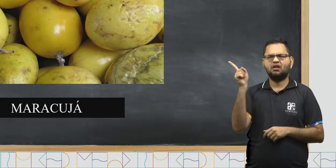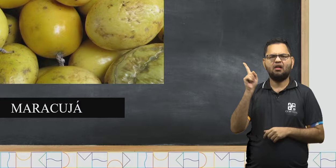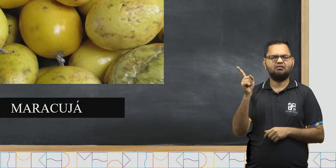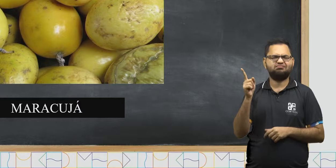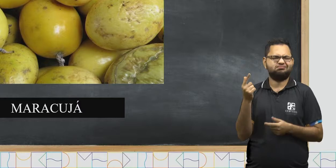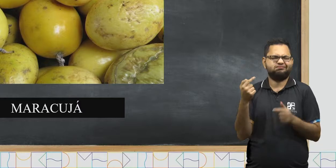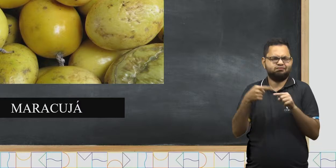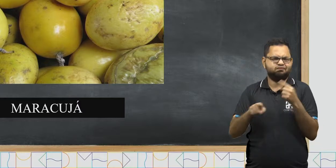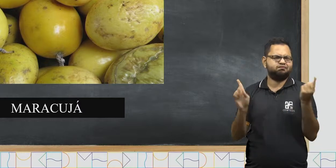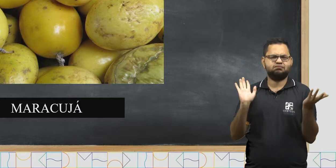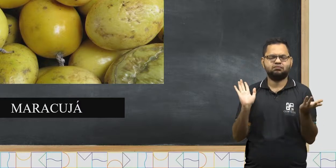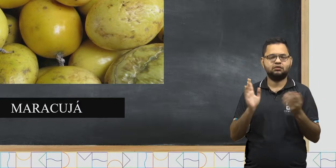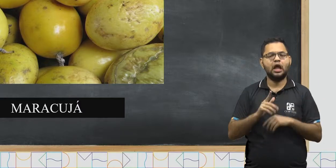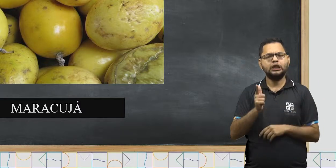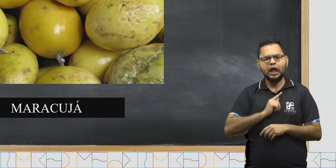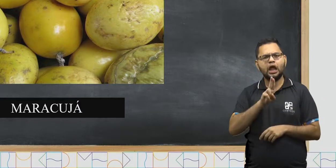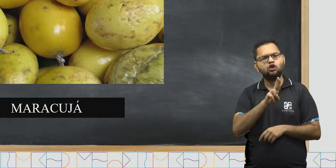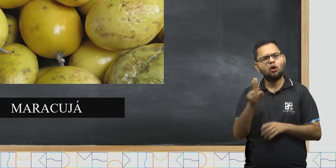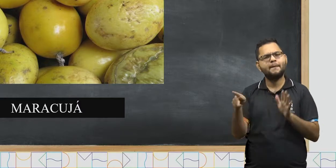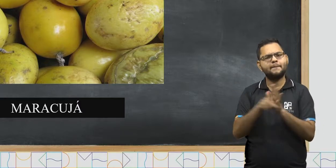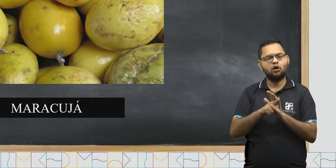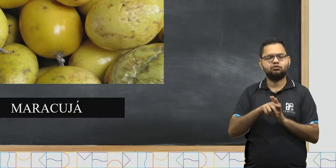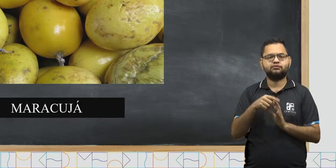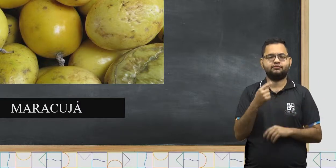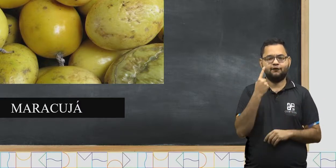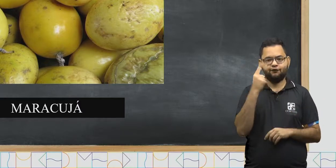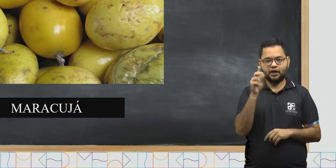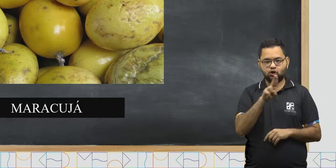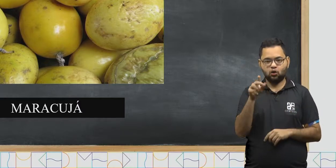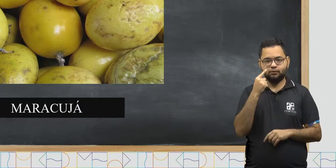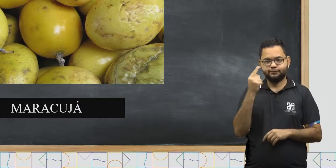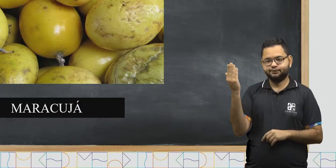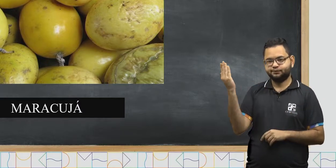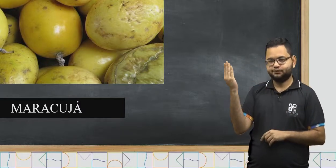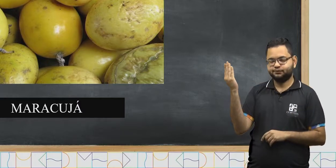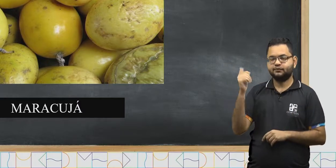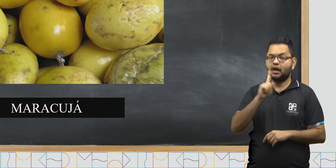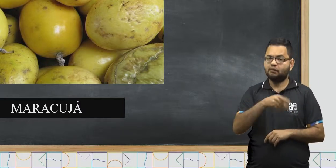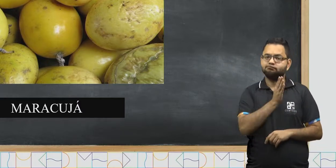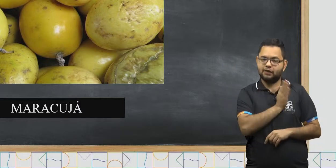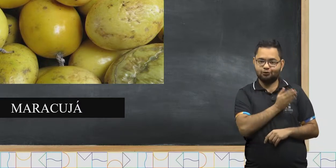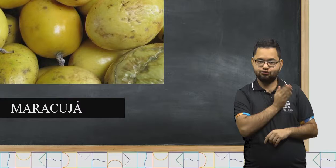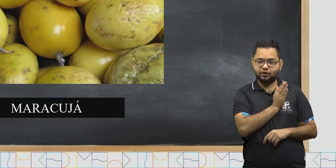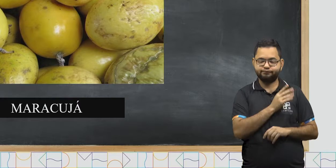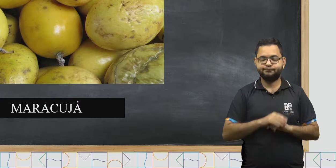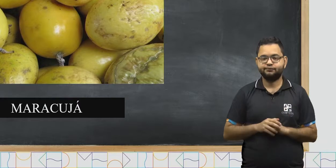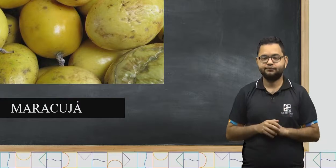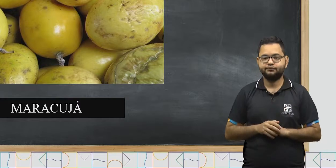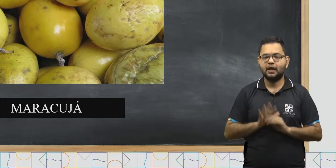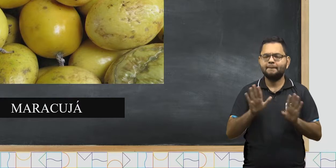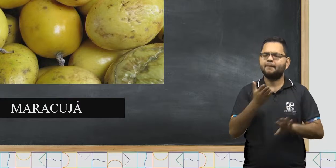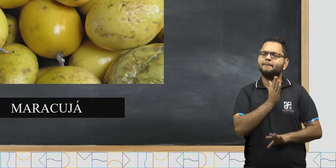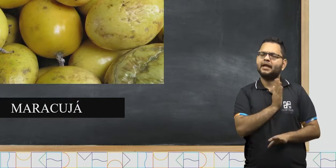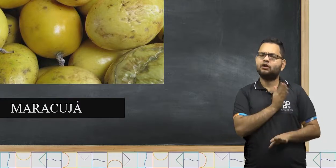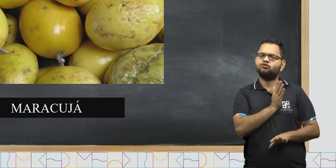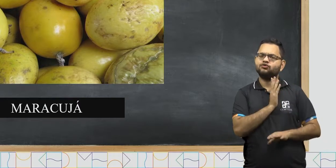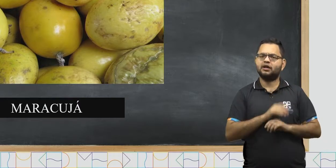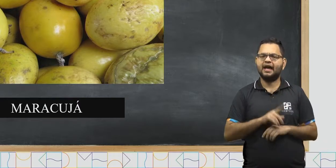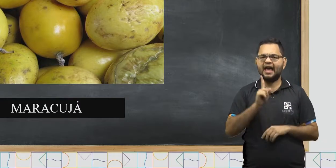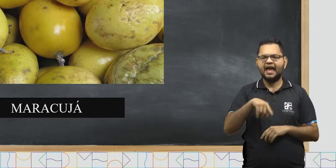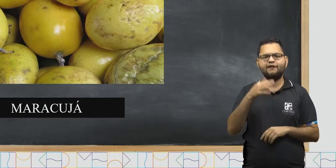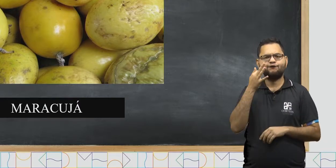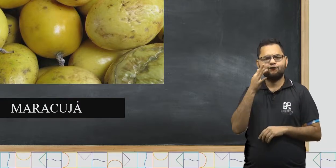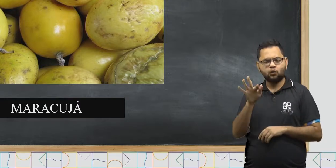esta fruta. Ela tem um nome e seu nome é maracujá. Agora, maracujá é